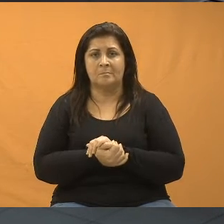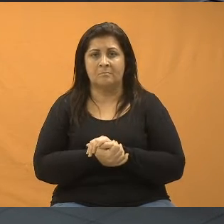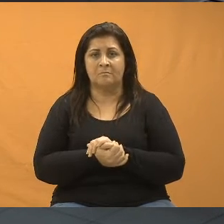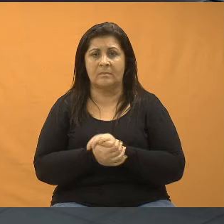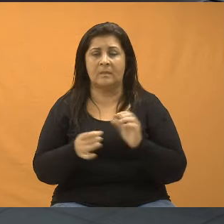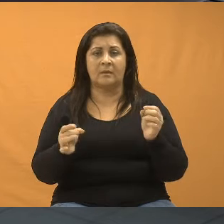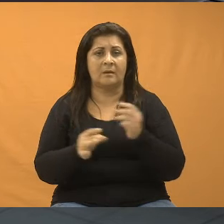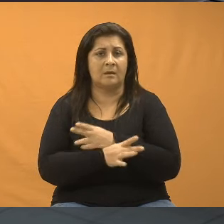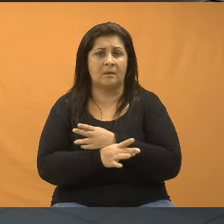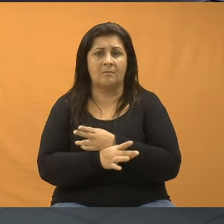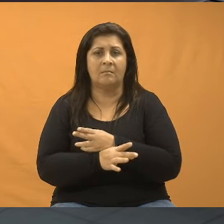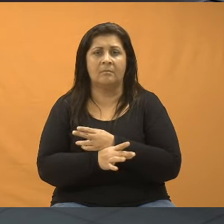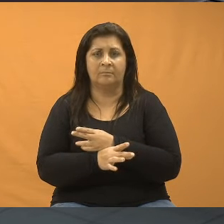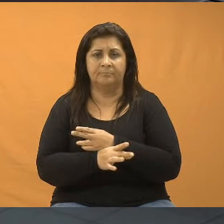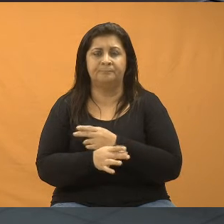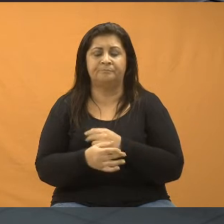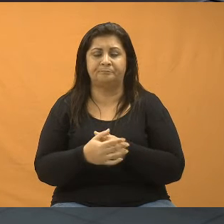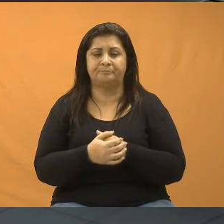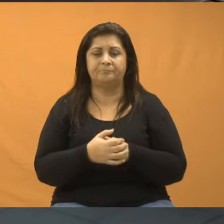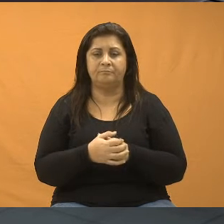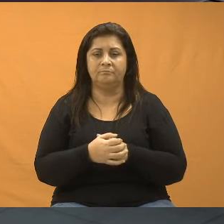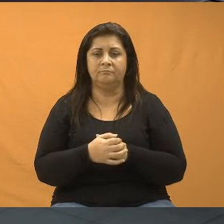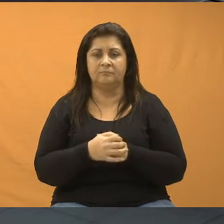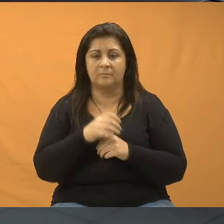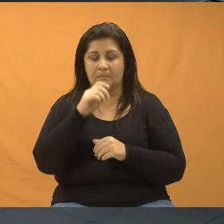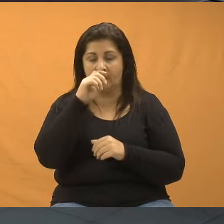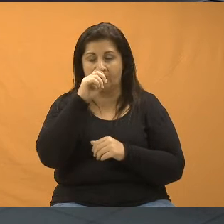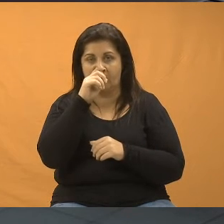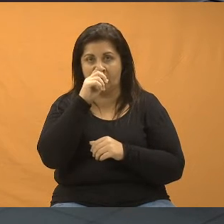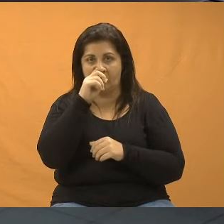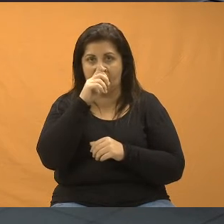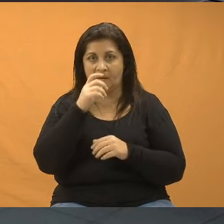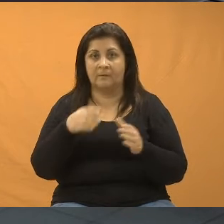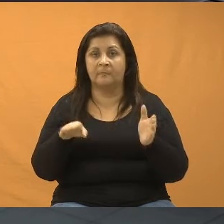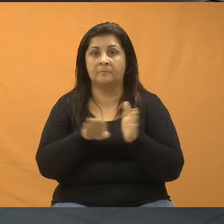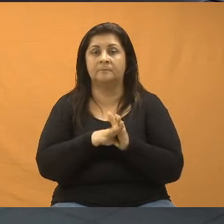do ProSUS. Então, eles estão em moratória, salvo me engano, até